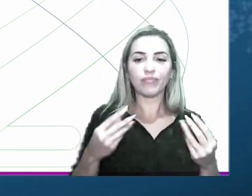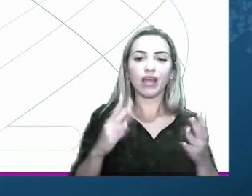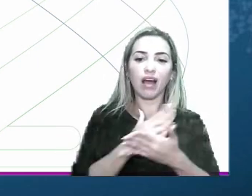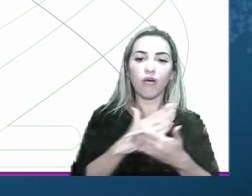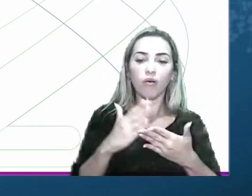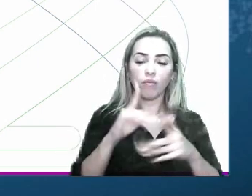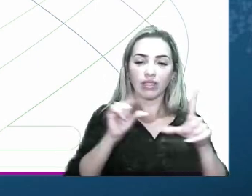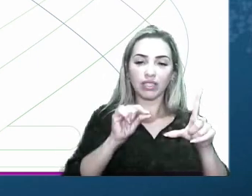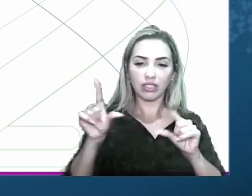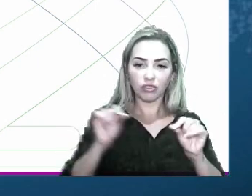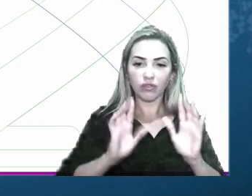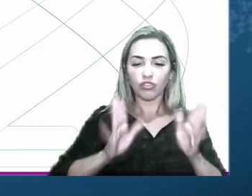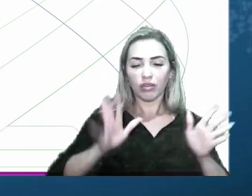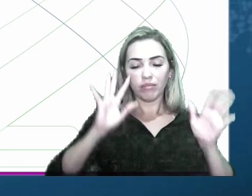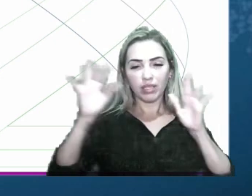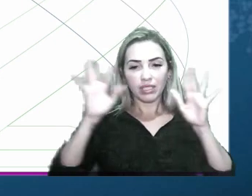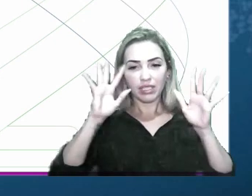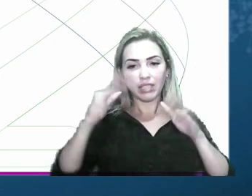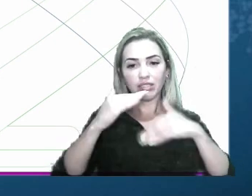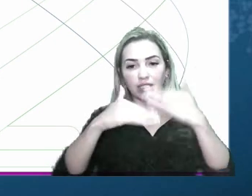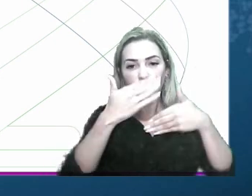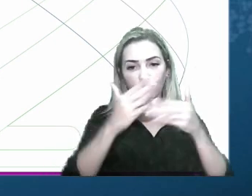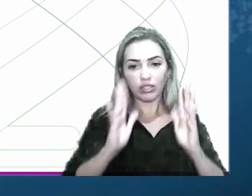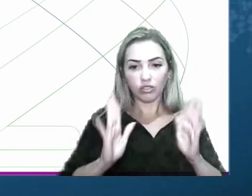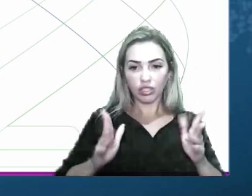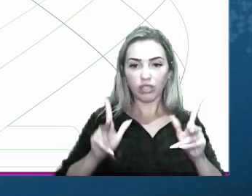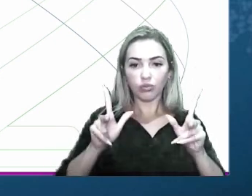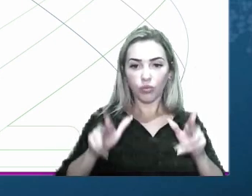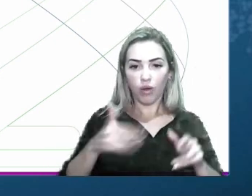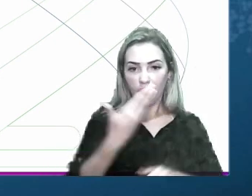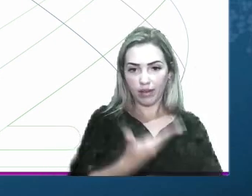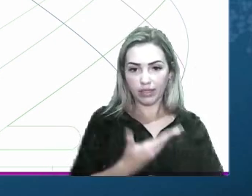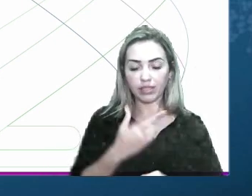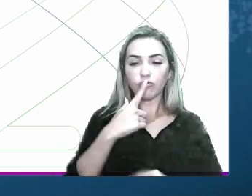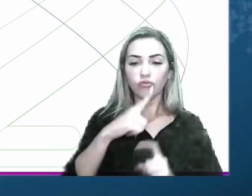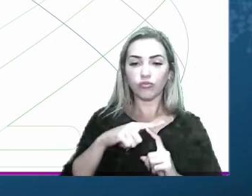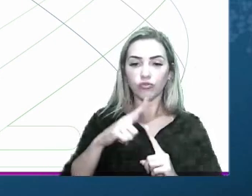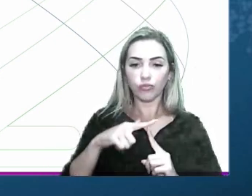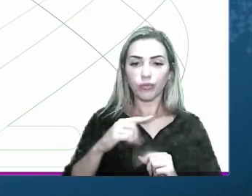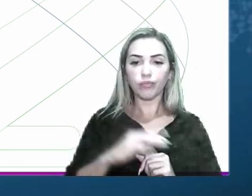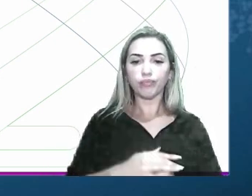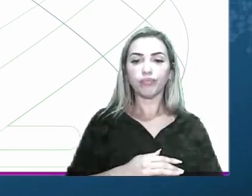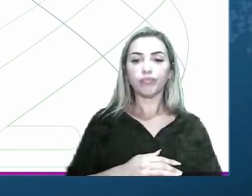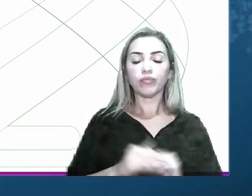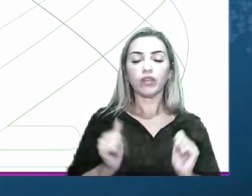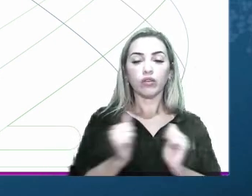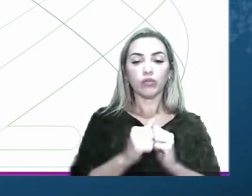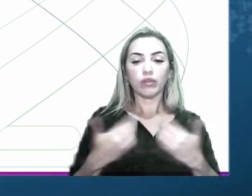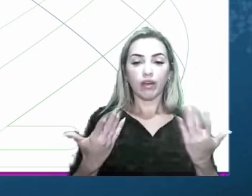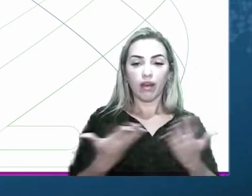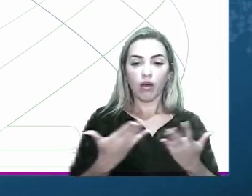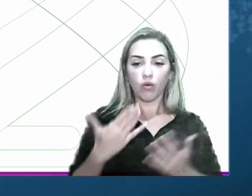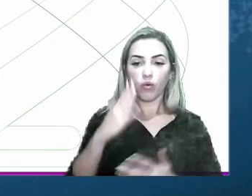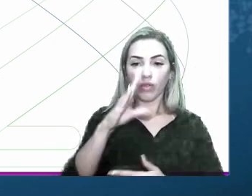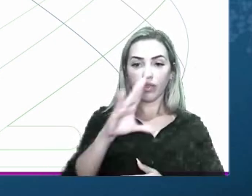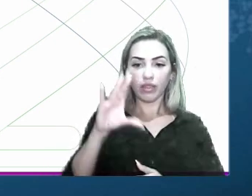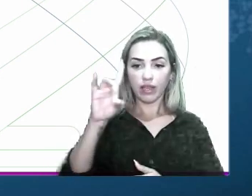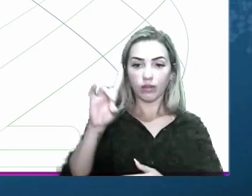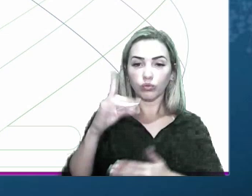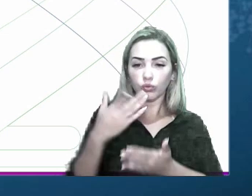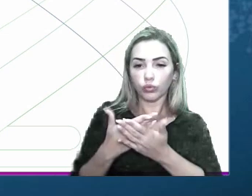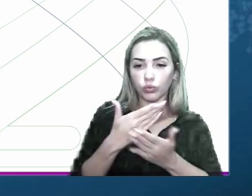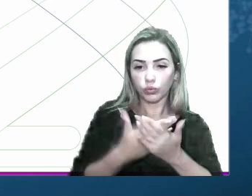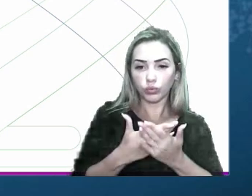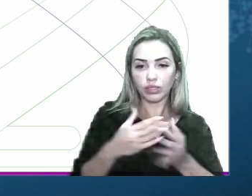alternativas já foram pensadas e desenvolvidas como essas, e agora com a coordenação nesse estudo de